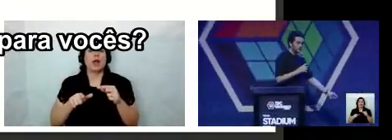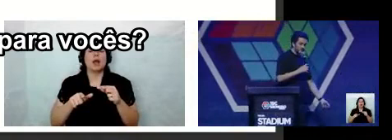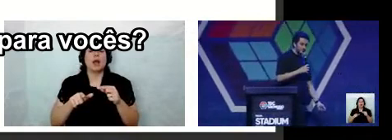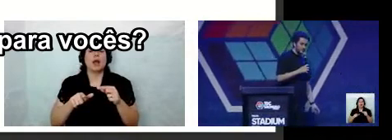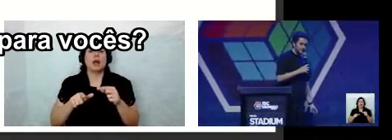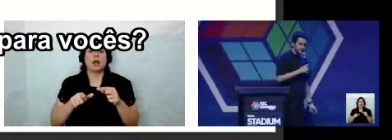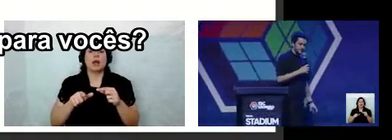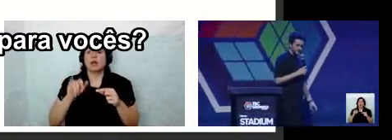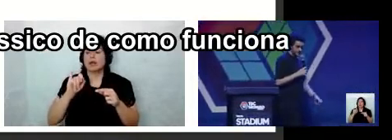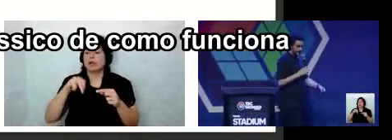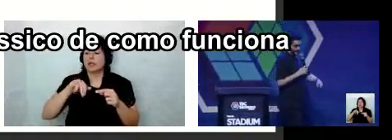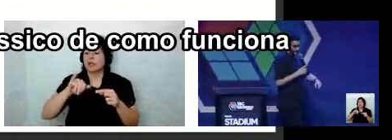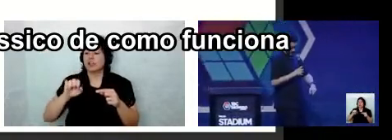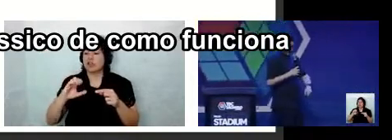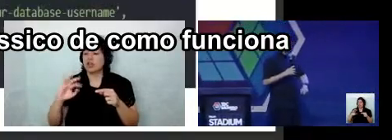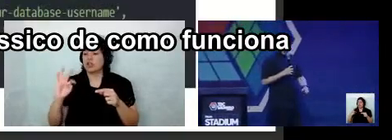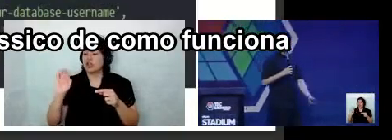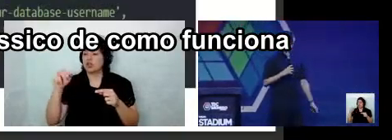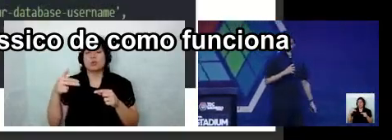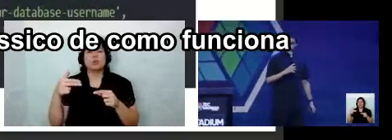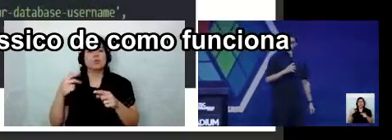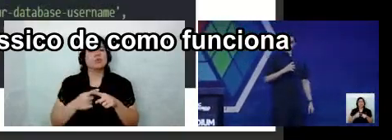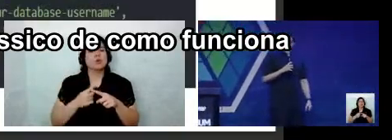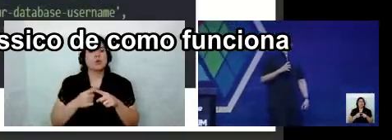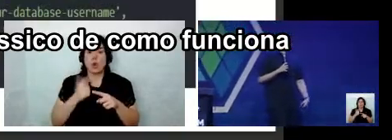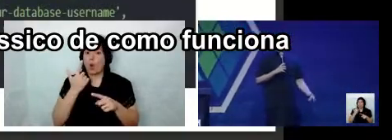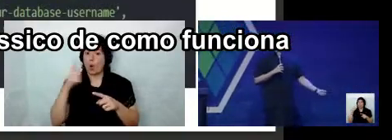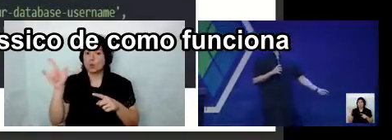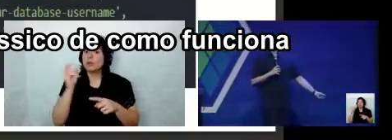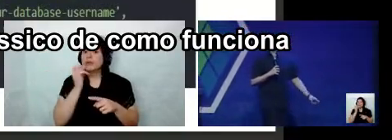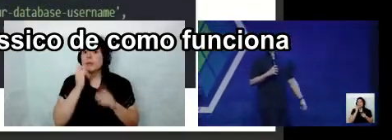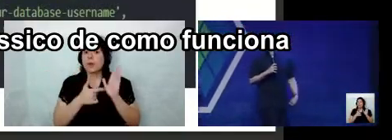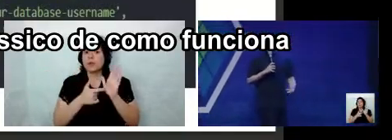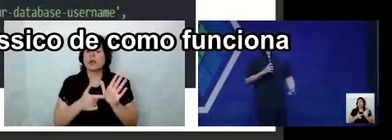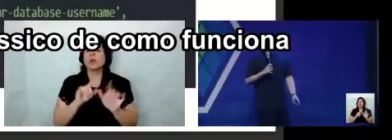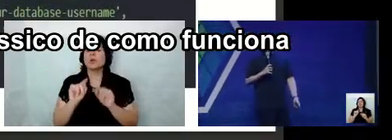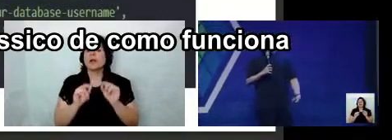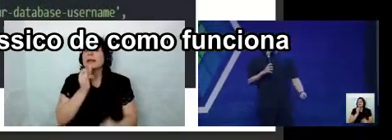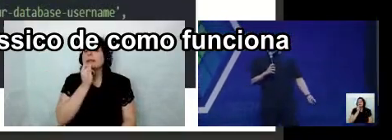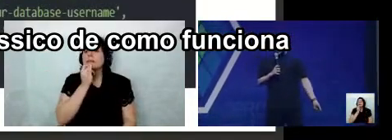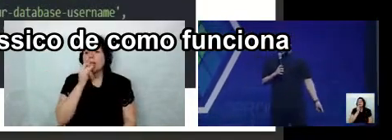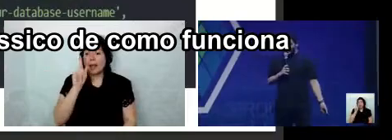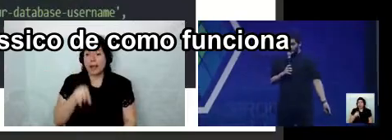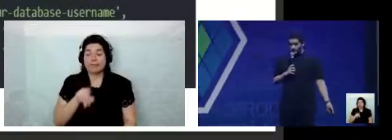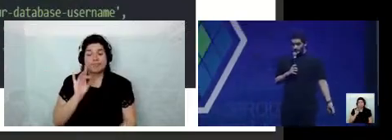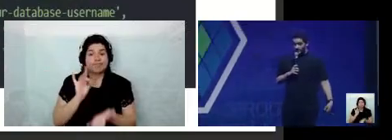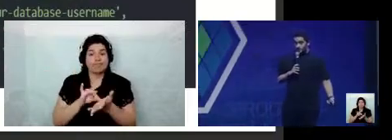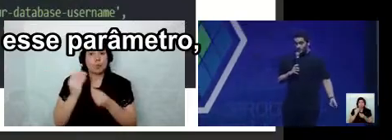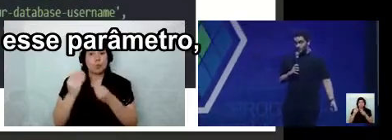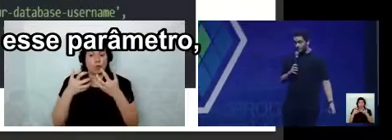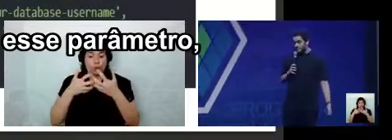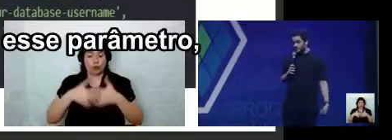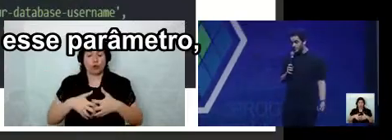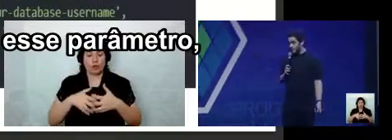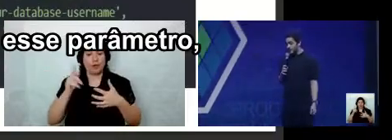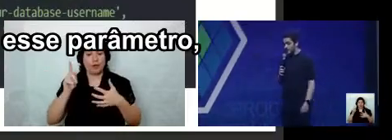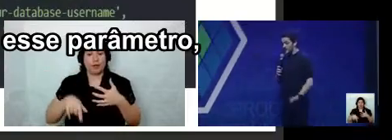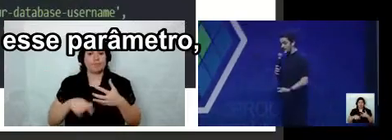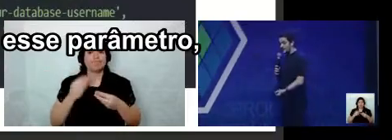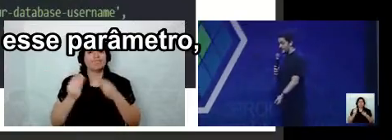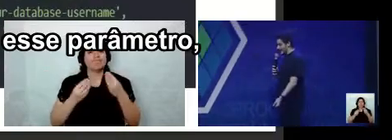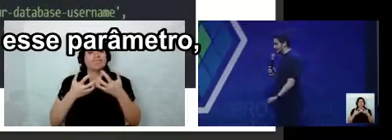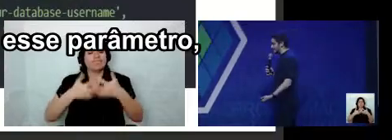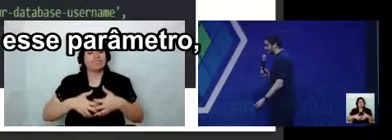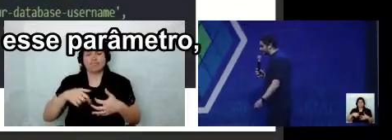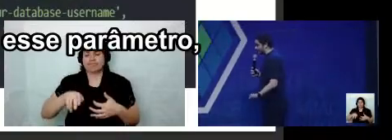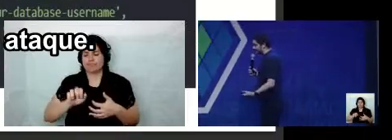por que, que eu estou trazendo isso para vocês? Porque o próximo exemplo é um exemplo clássico de como funciona... uma query